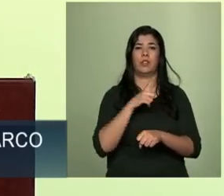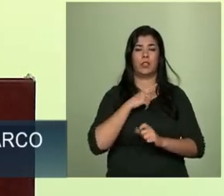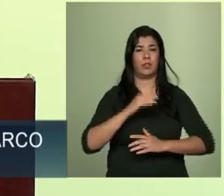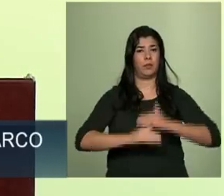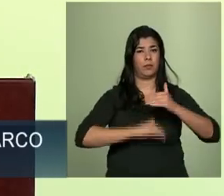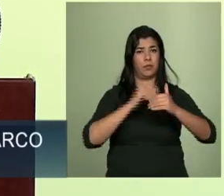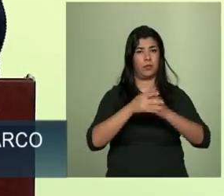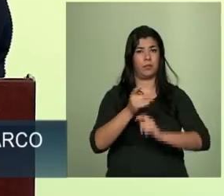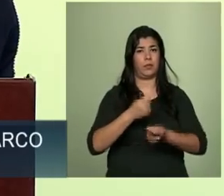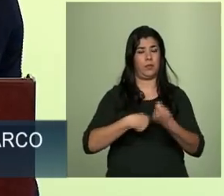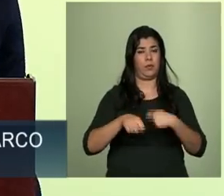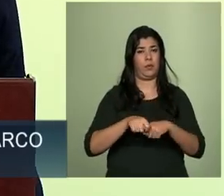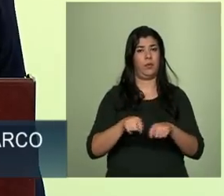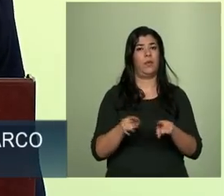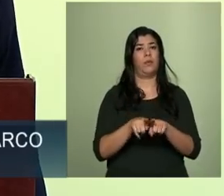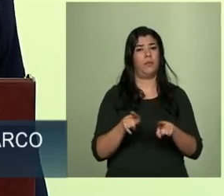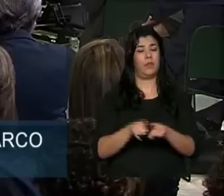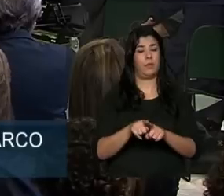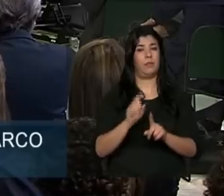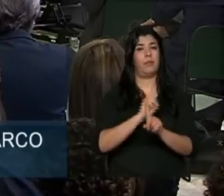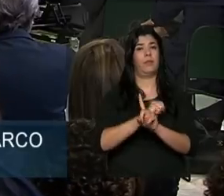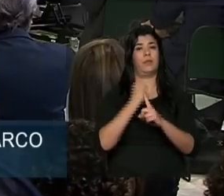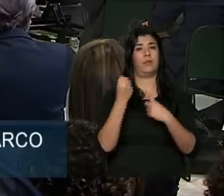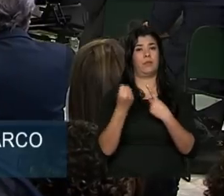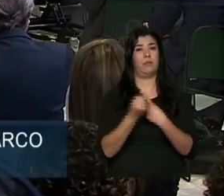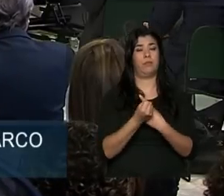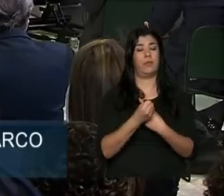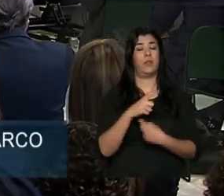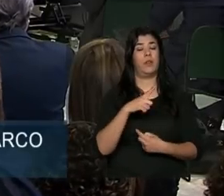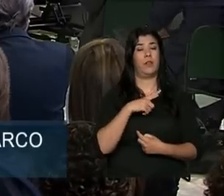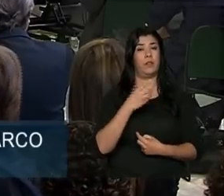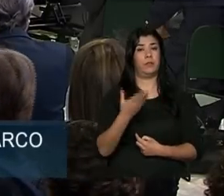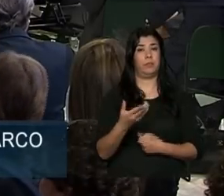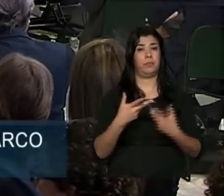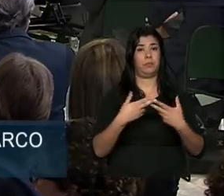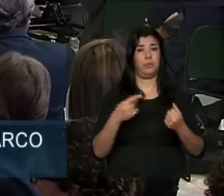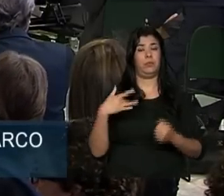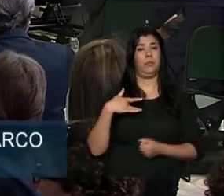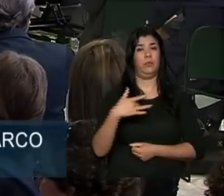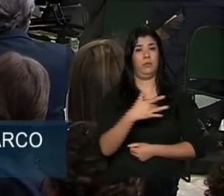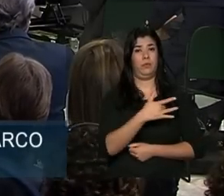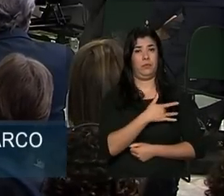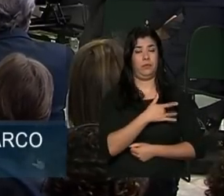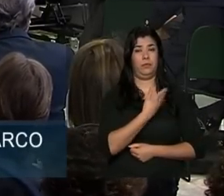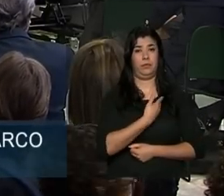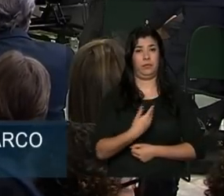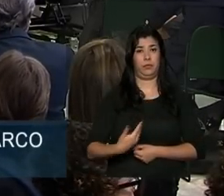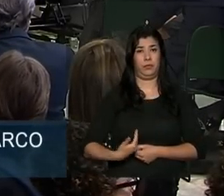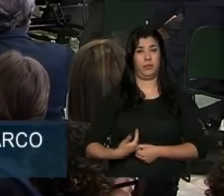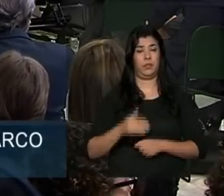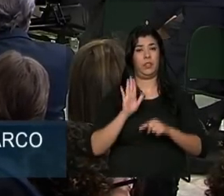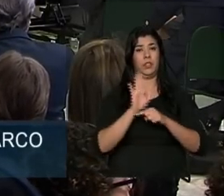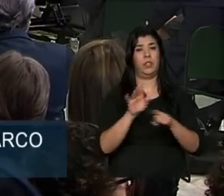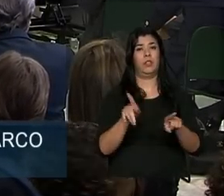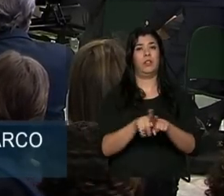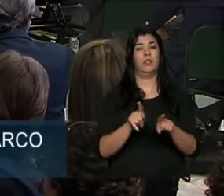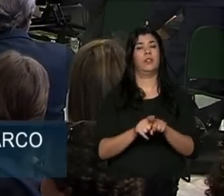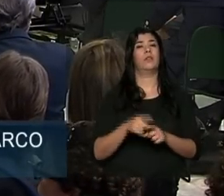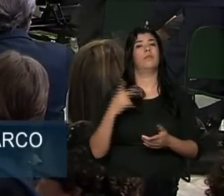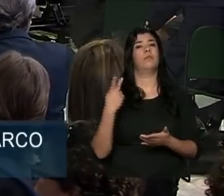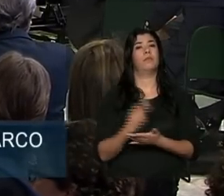econômico, tem desenvolvimento social, lida com a questão de saúde pública. E faz com que a gente possa, de